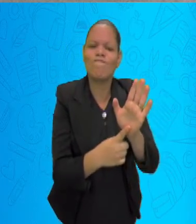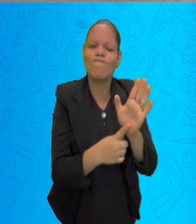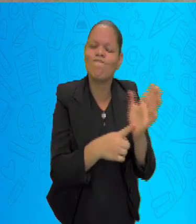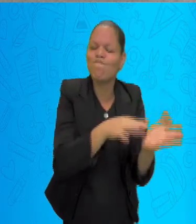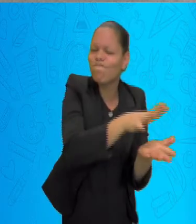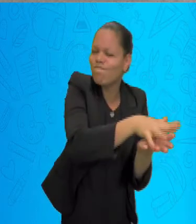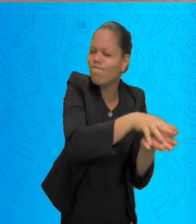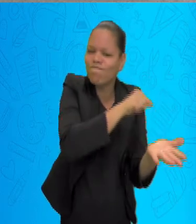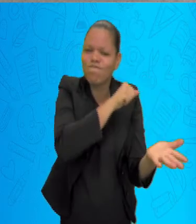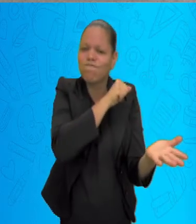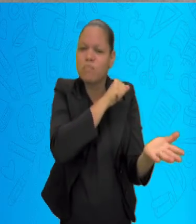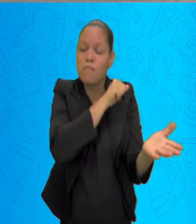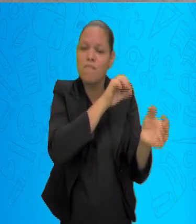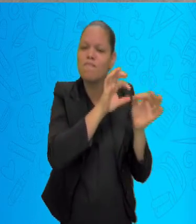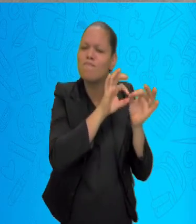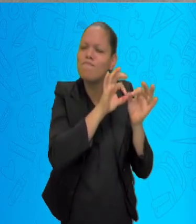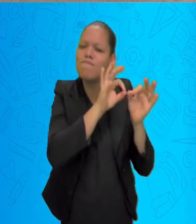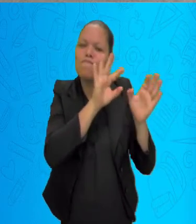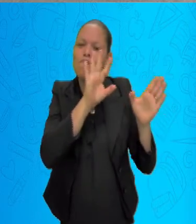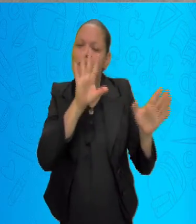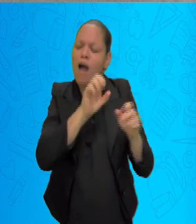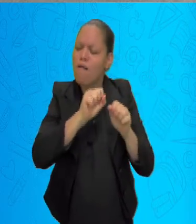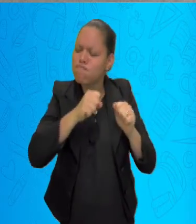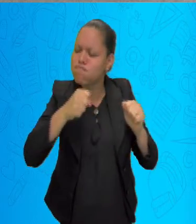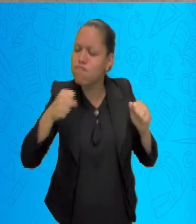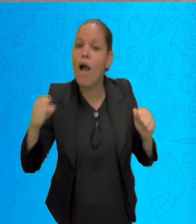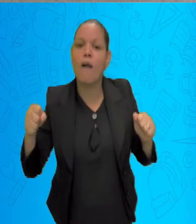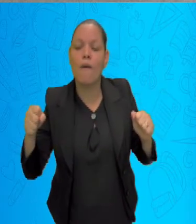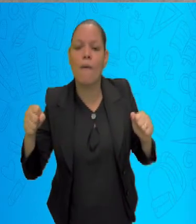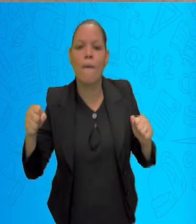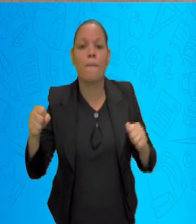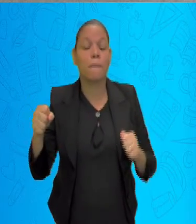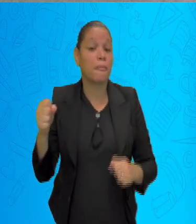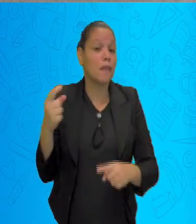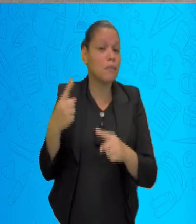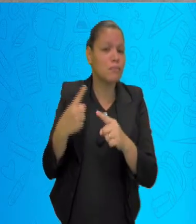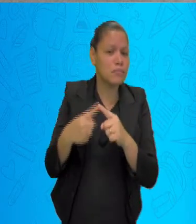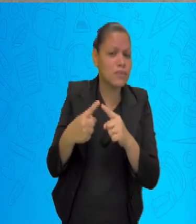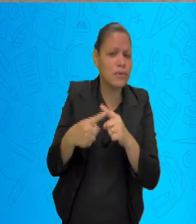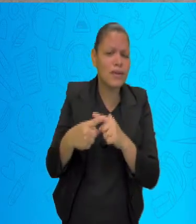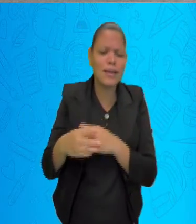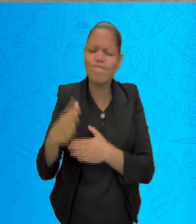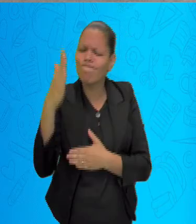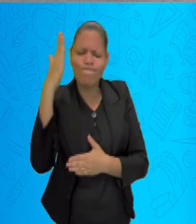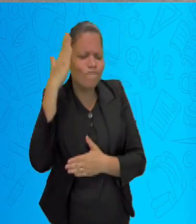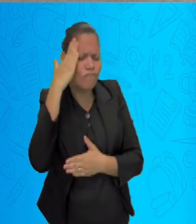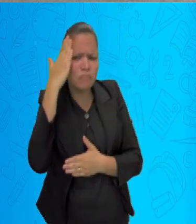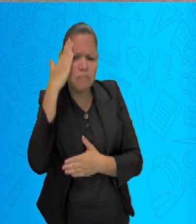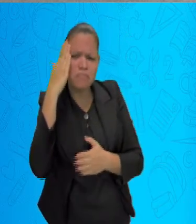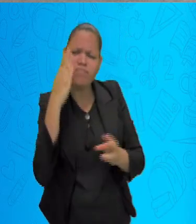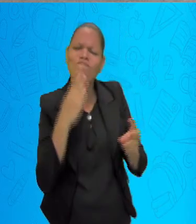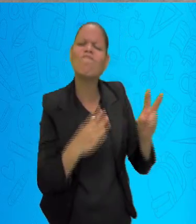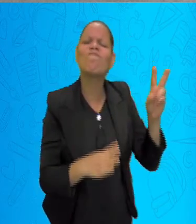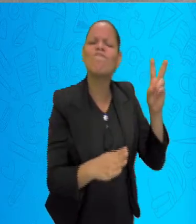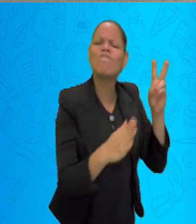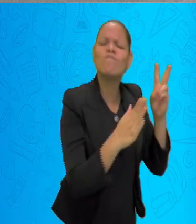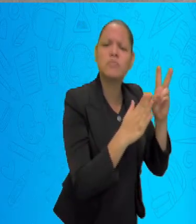novos governos nacionais consideraram que os indígenas precisavam se adaptar às novas